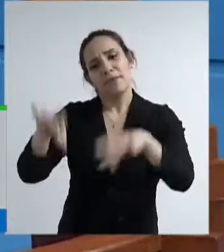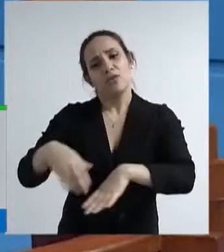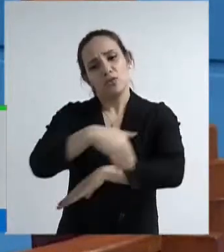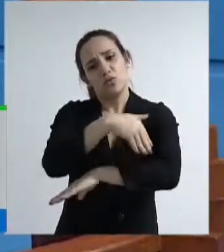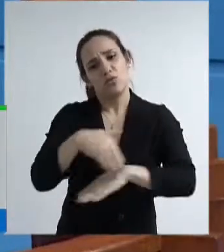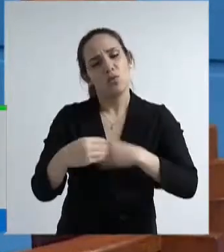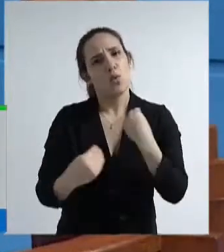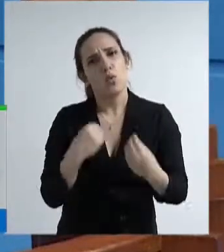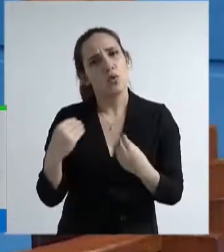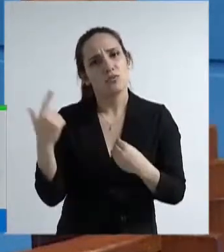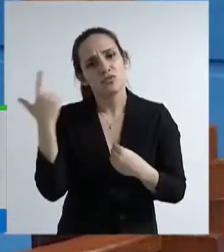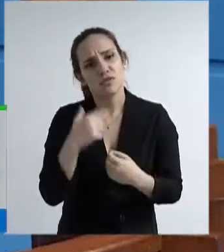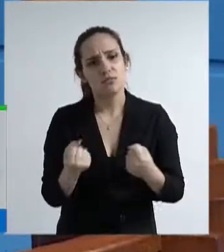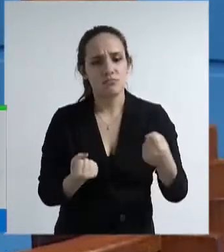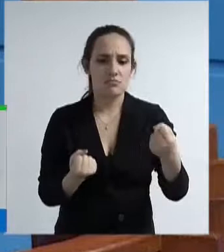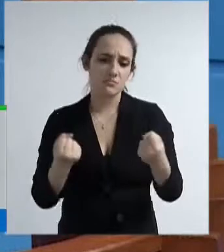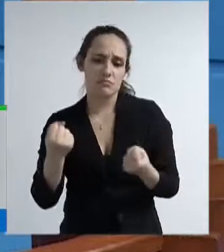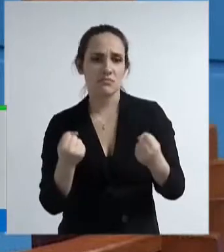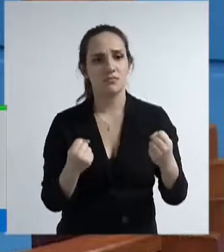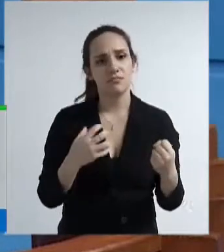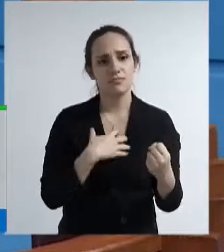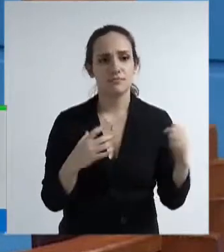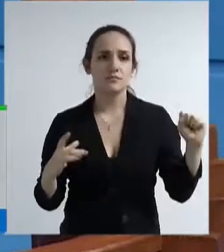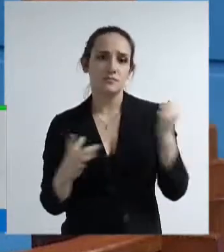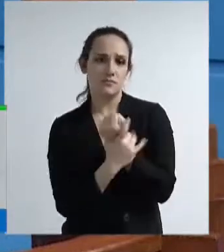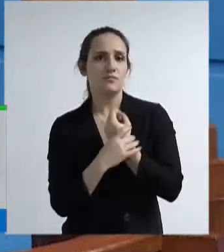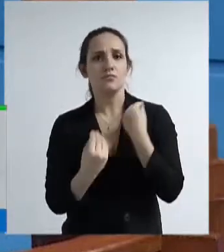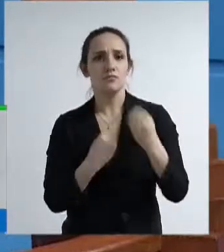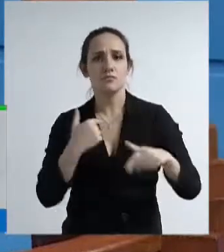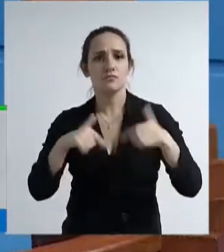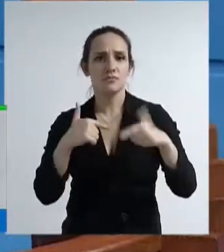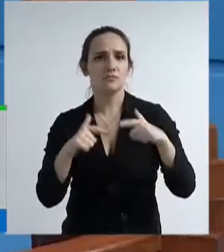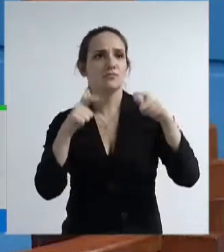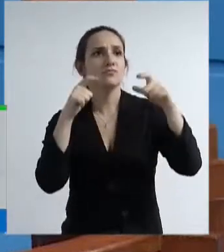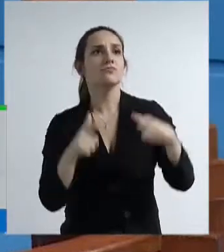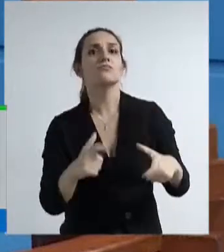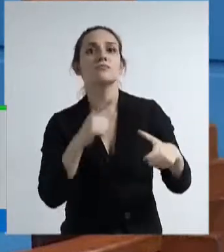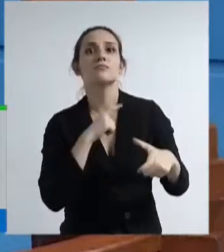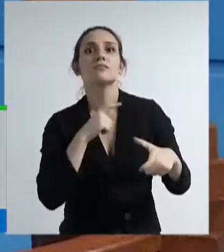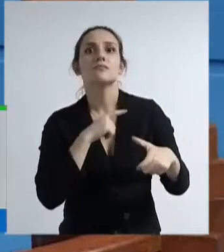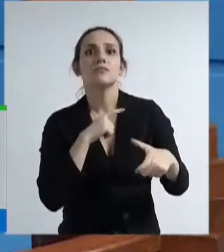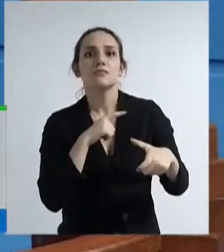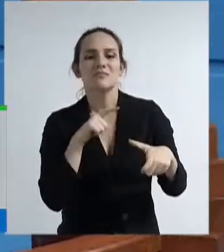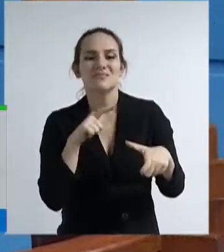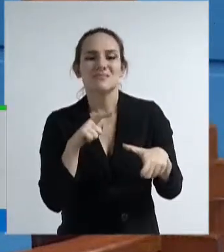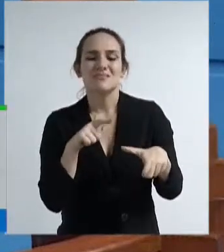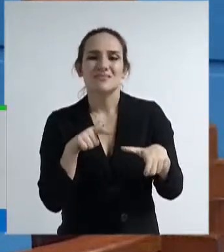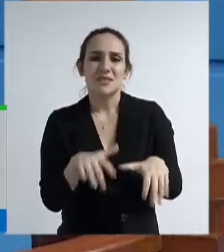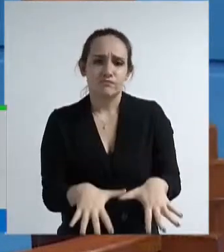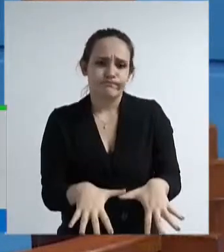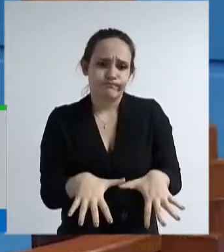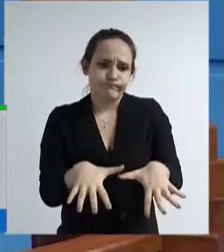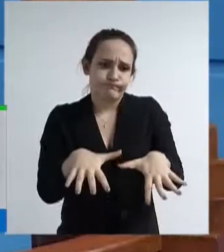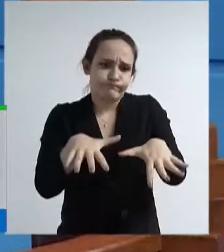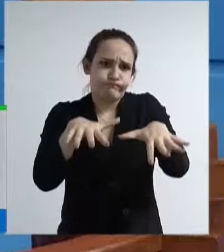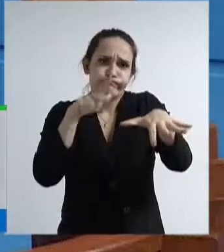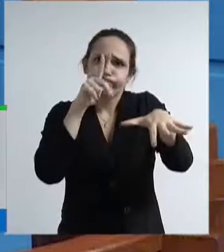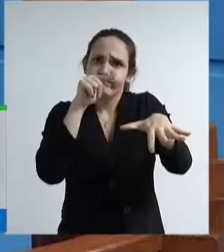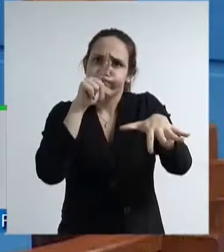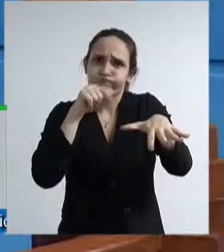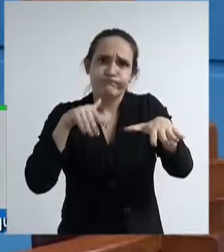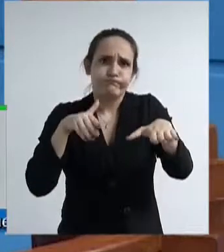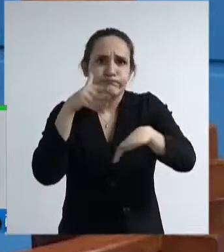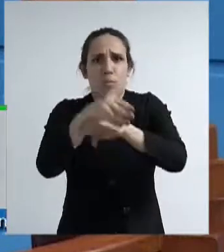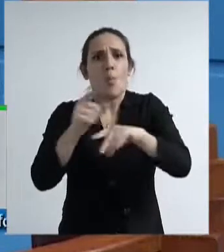se locomover com segurança e trabalhar em regiões de atoleiros que ficam meses inundadas ou levar os